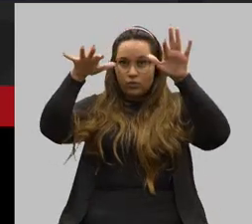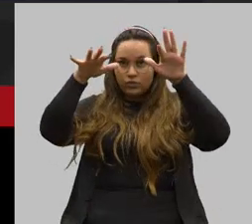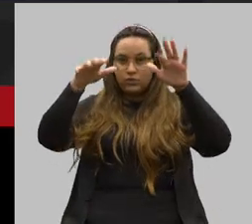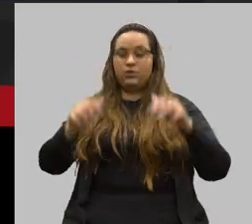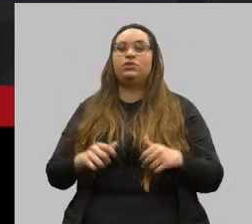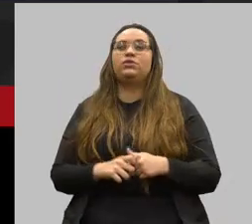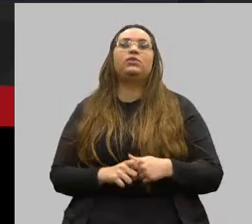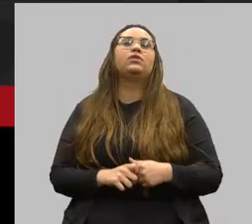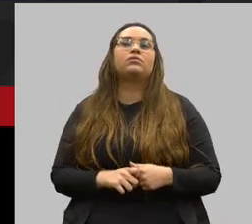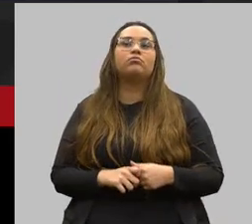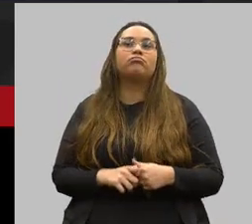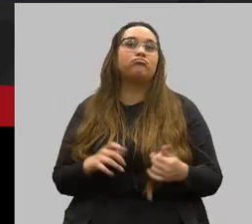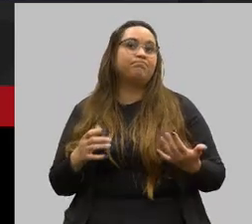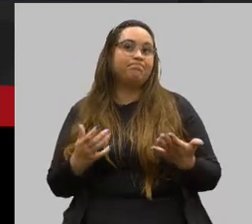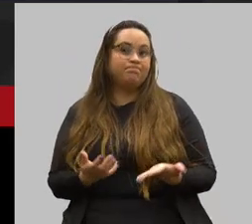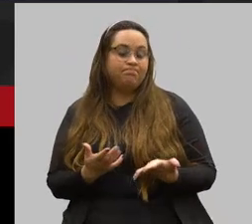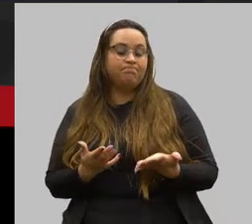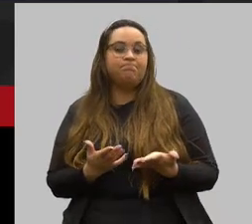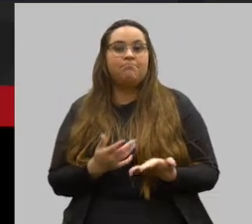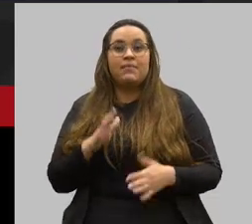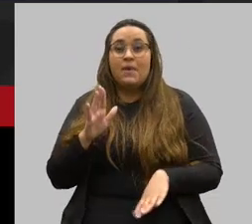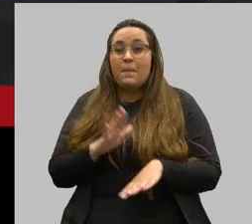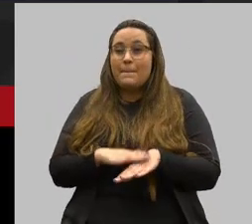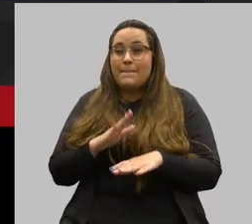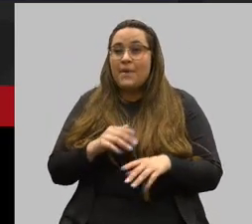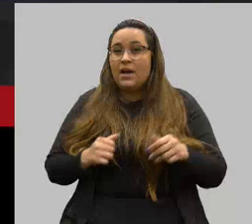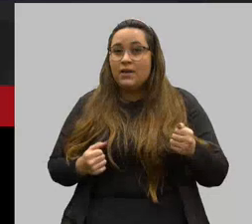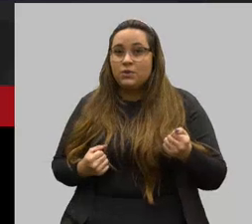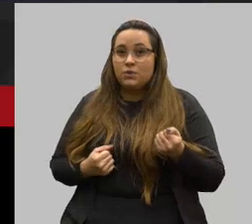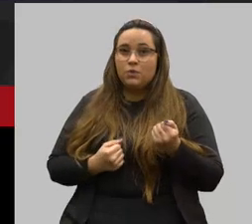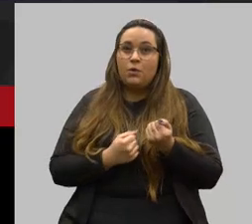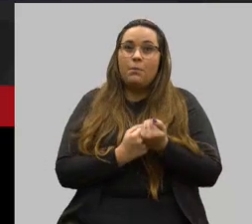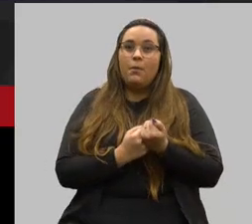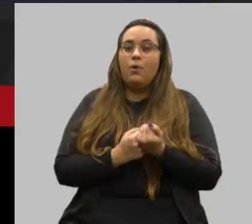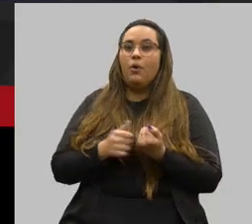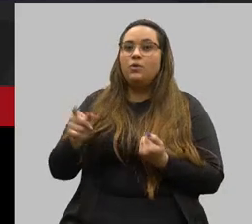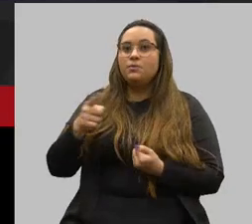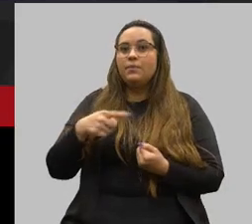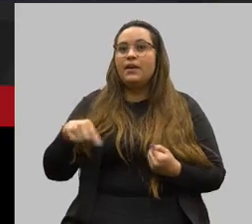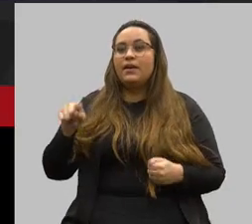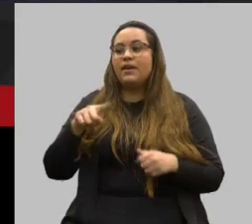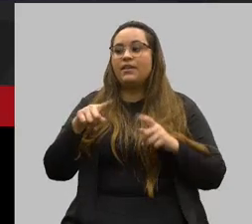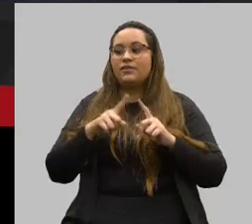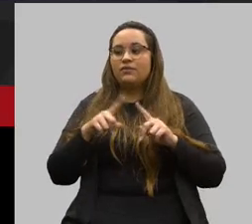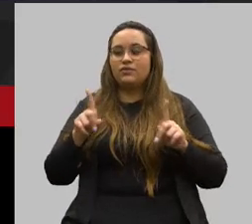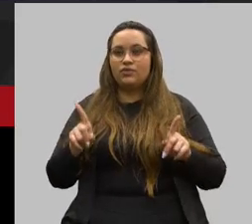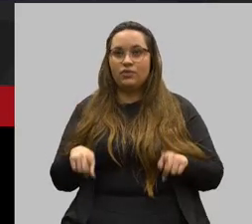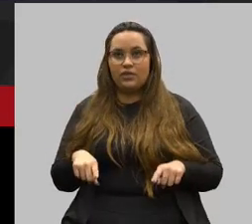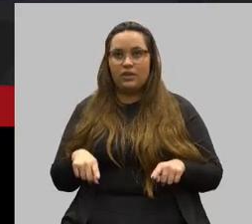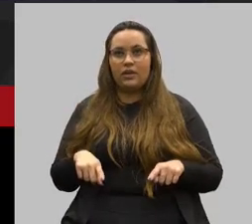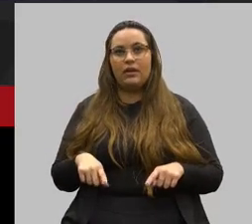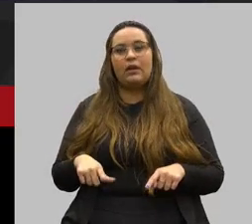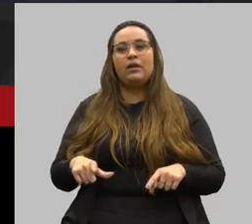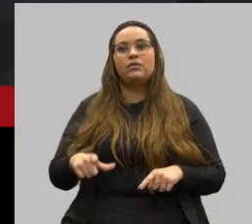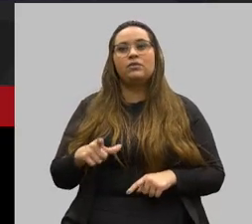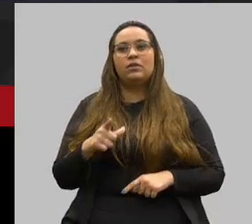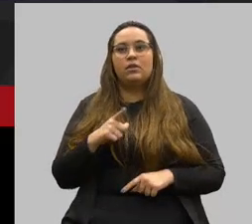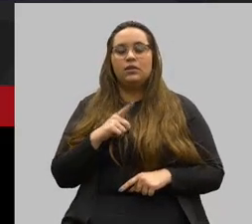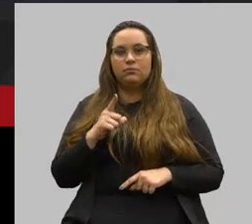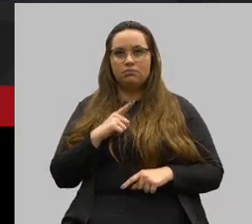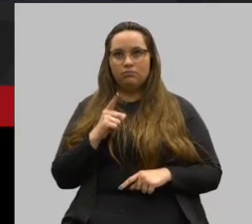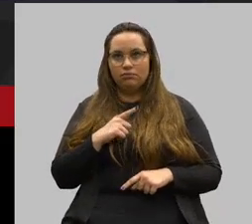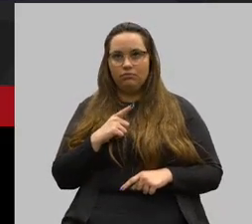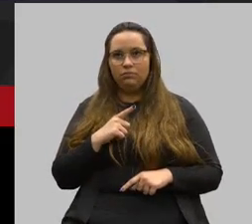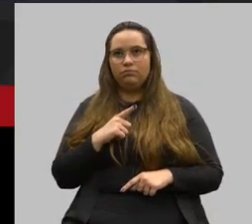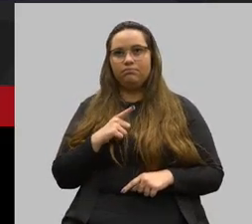a a propiciar um maior suporte para os servidores é tanto que tenam perdido entes queridos